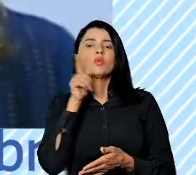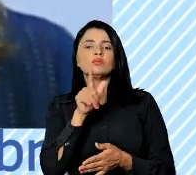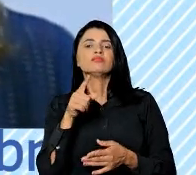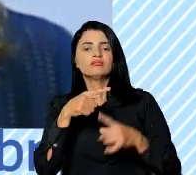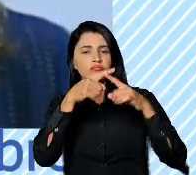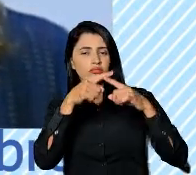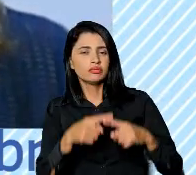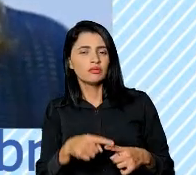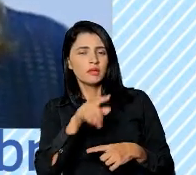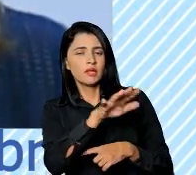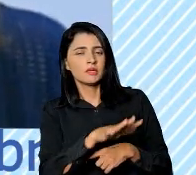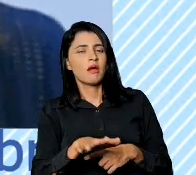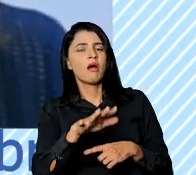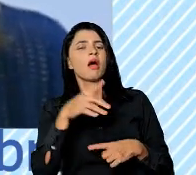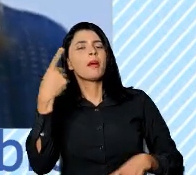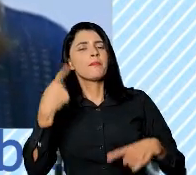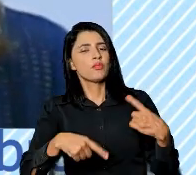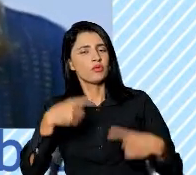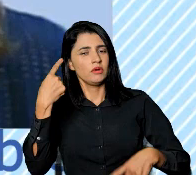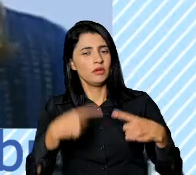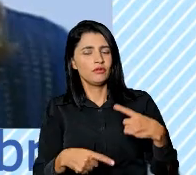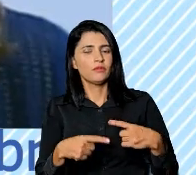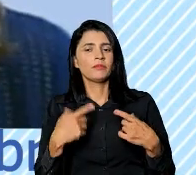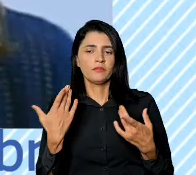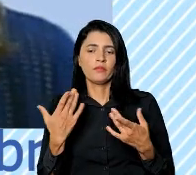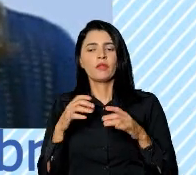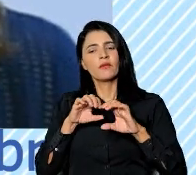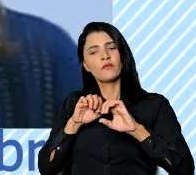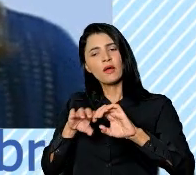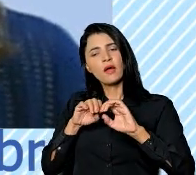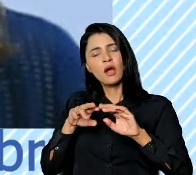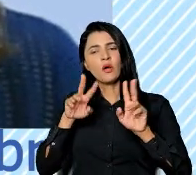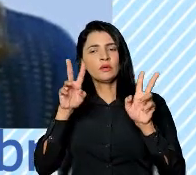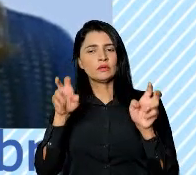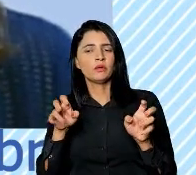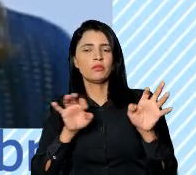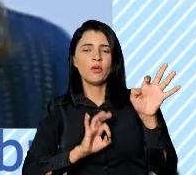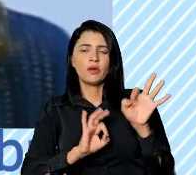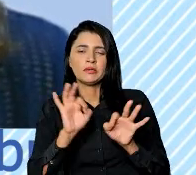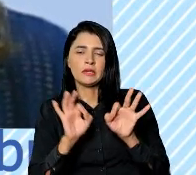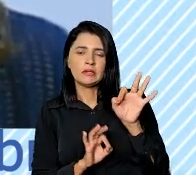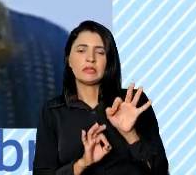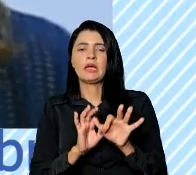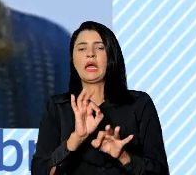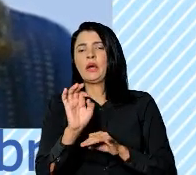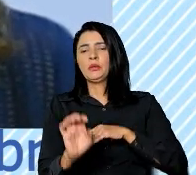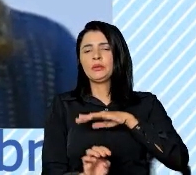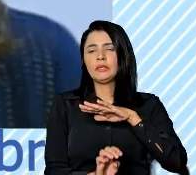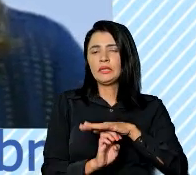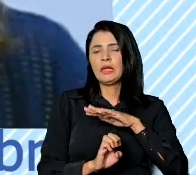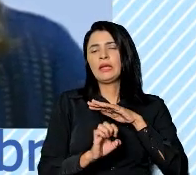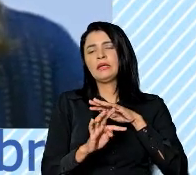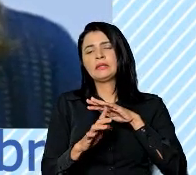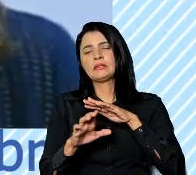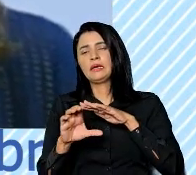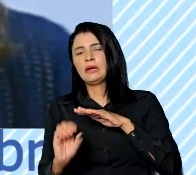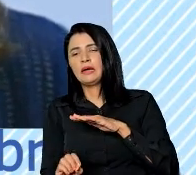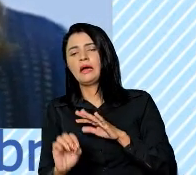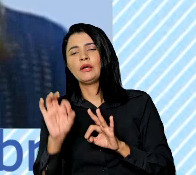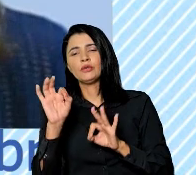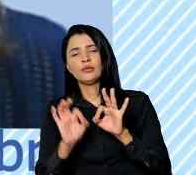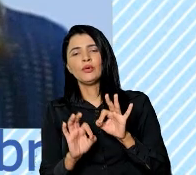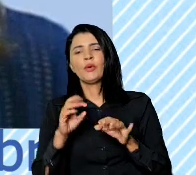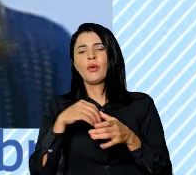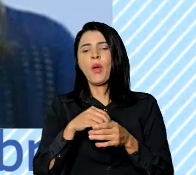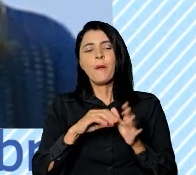competitivas no cenário político. Então, foram aulas sobre organização do Estado, estrutura interna partidária, vou falar a respeito disso